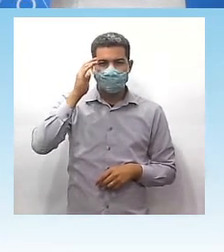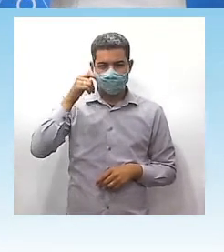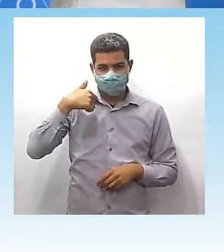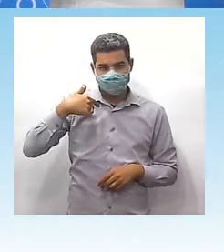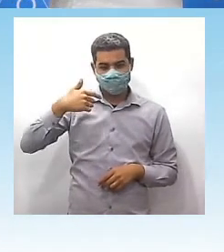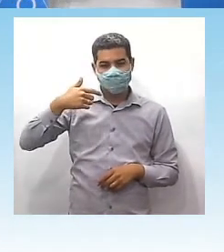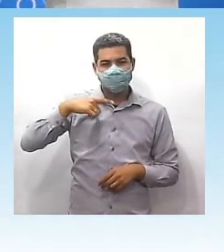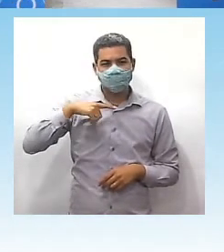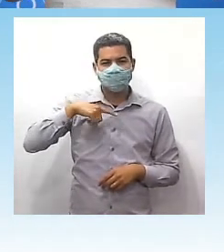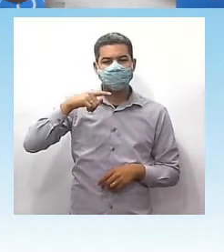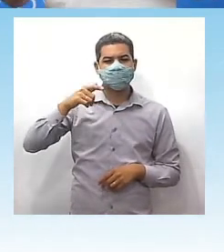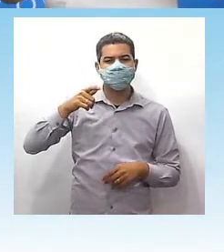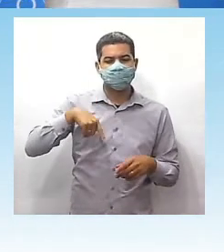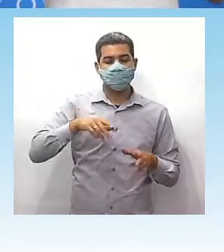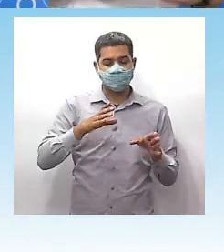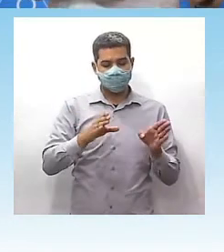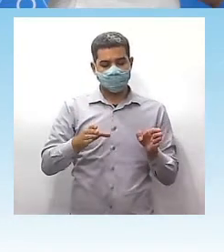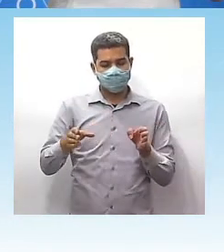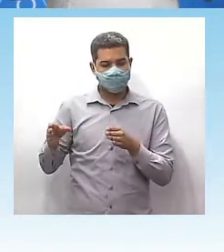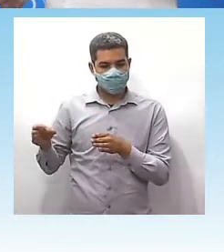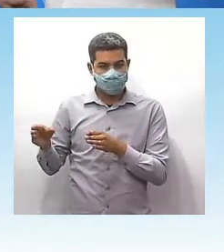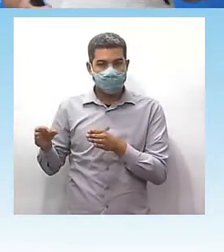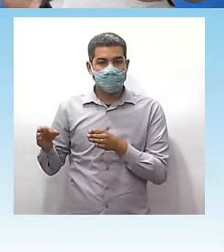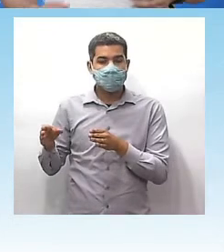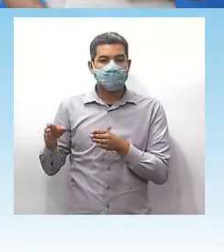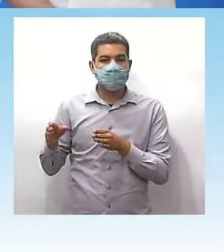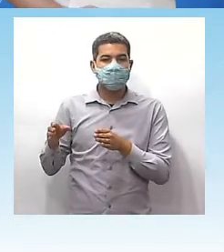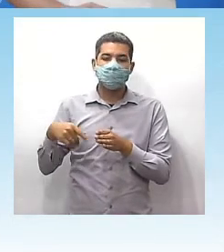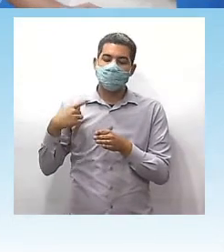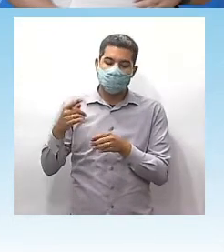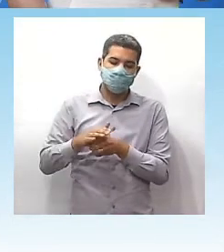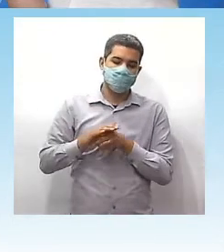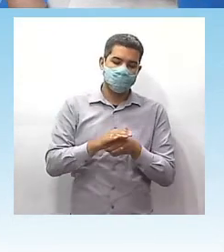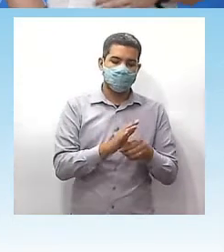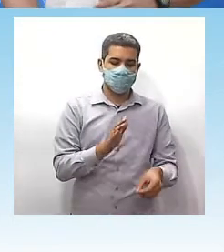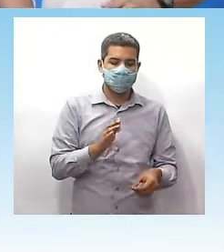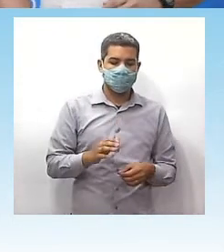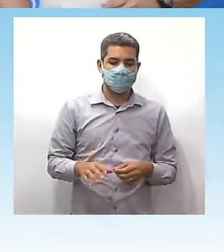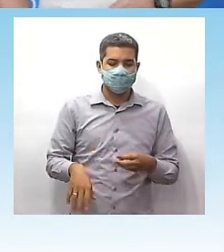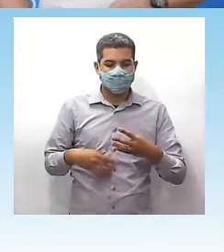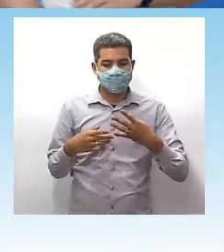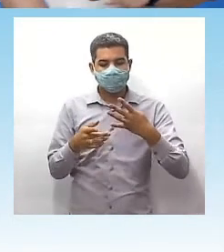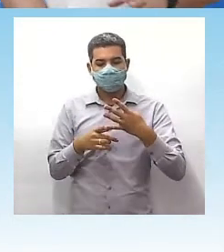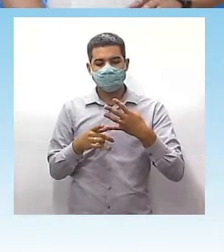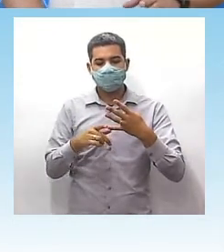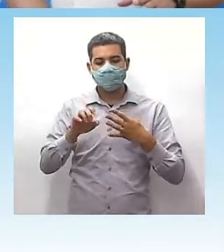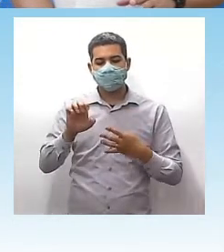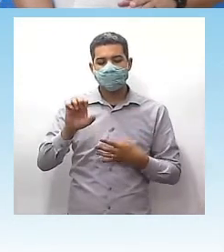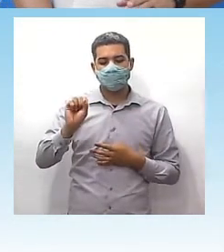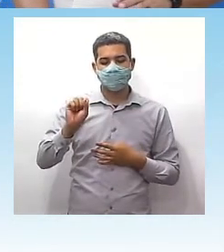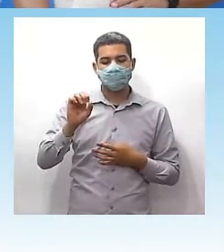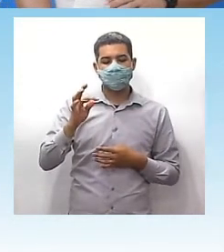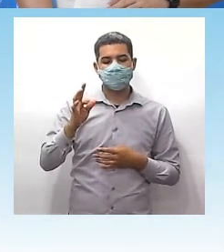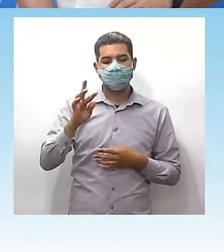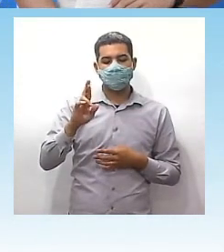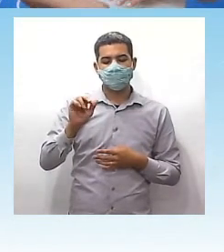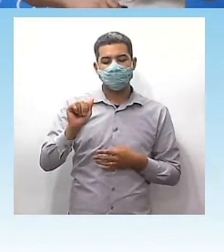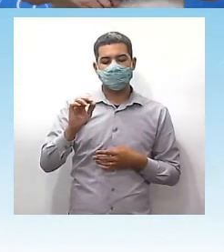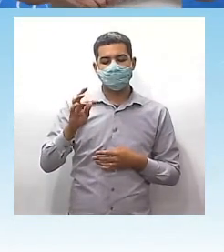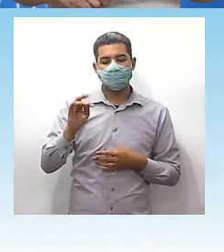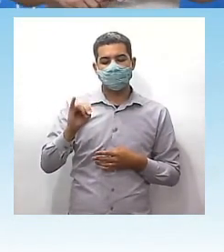gente começa a dividir para depois ir lá e sortear? Bom, e a estratificada é a